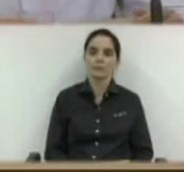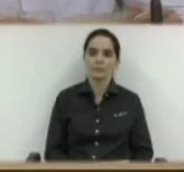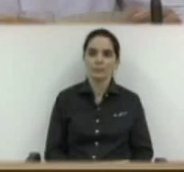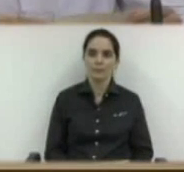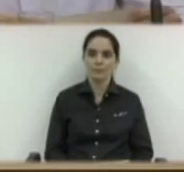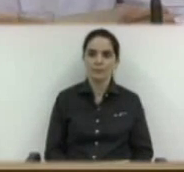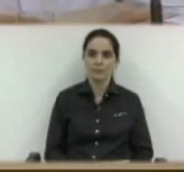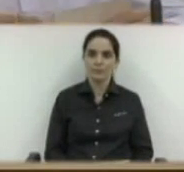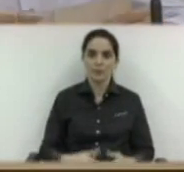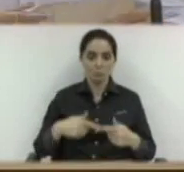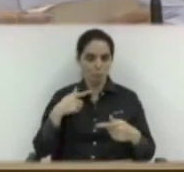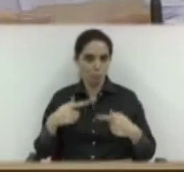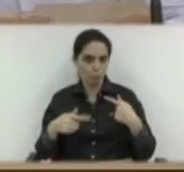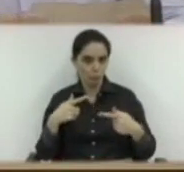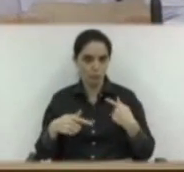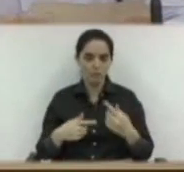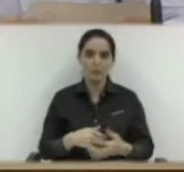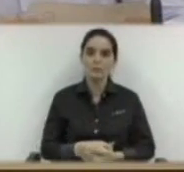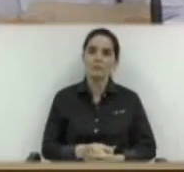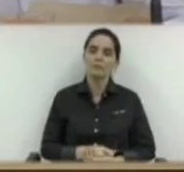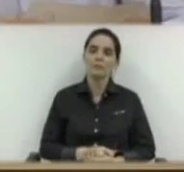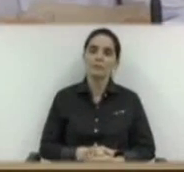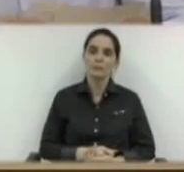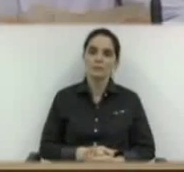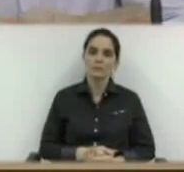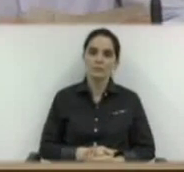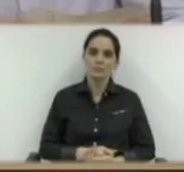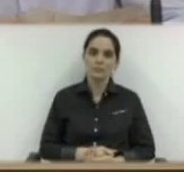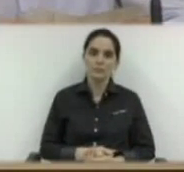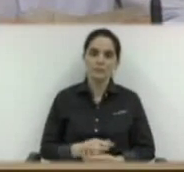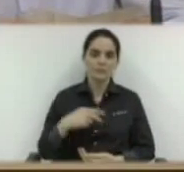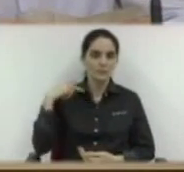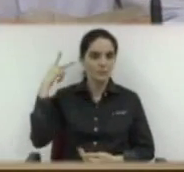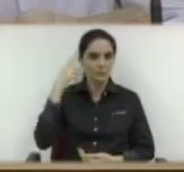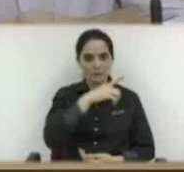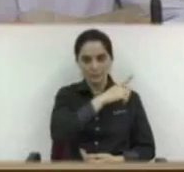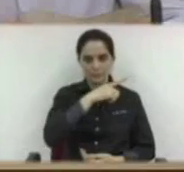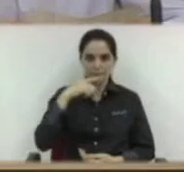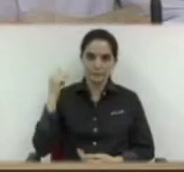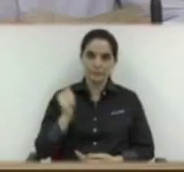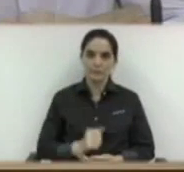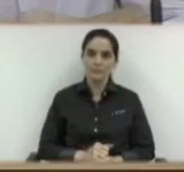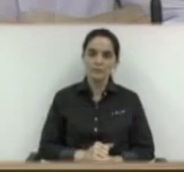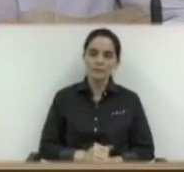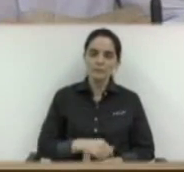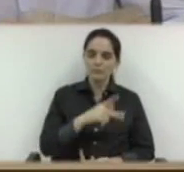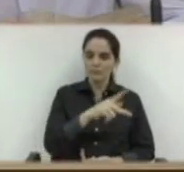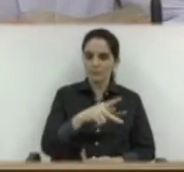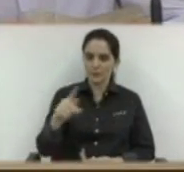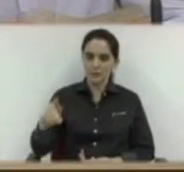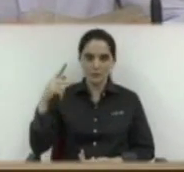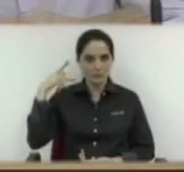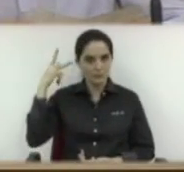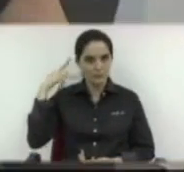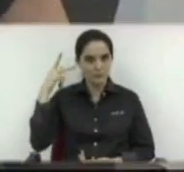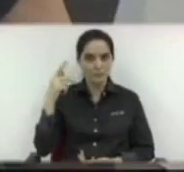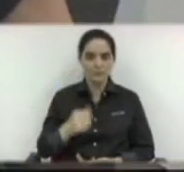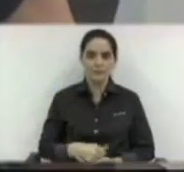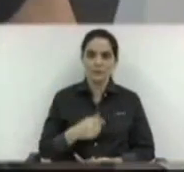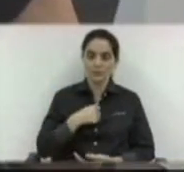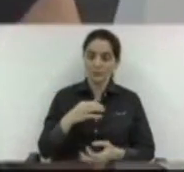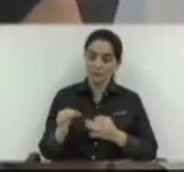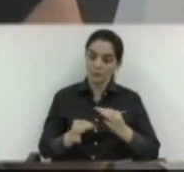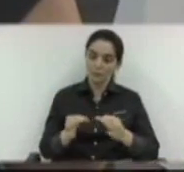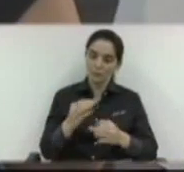Agora sim, o requerimento em discussão. Para discutir, nobre vereadora Mayra Costa. Senhor presidente, nobres colegas, eu fiz